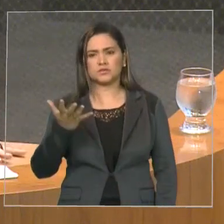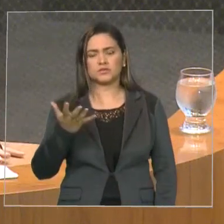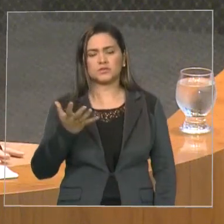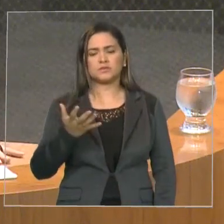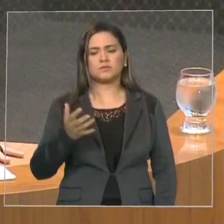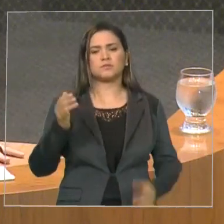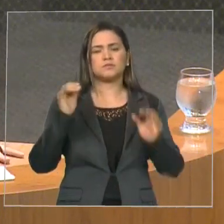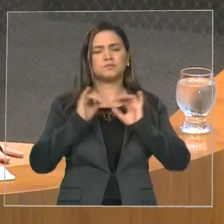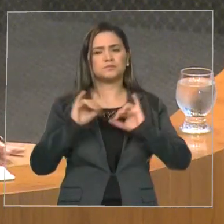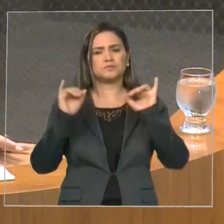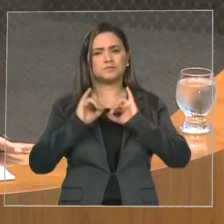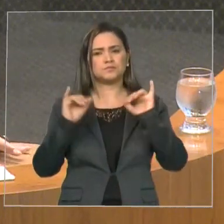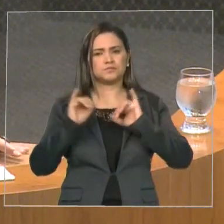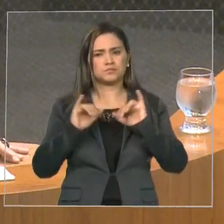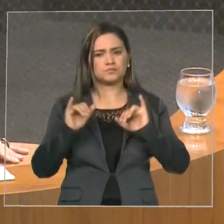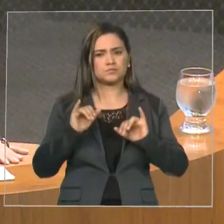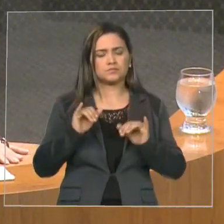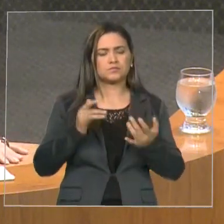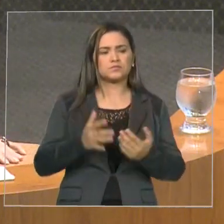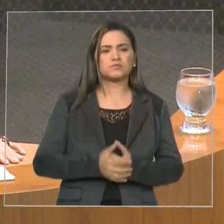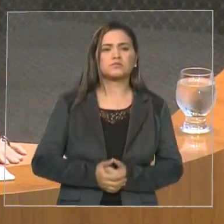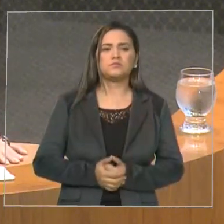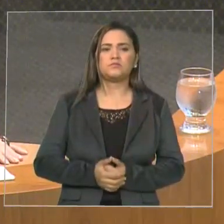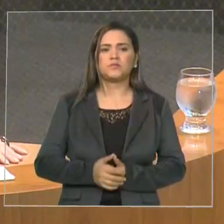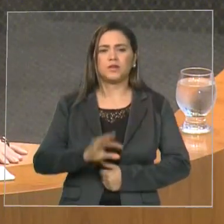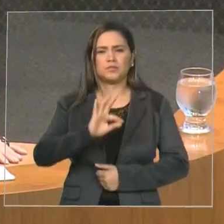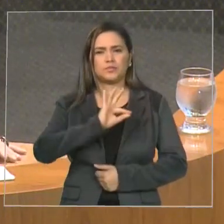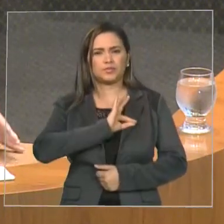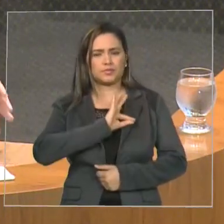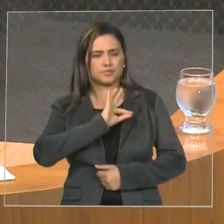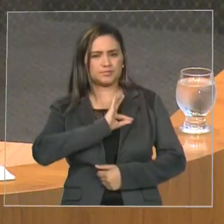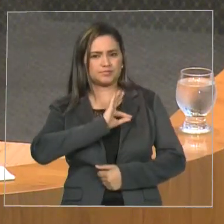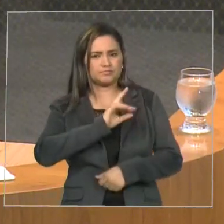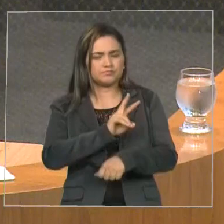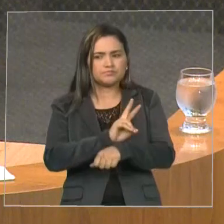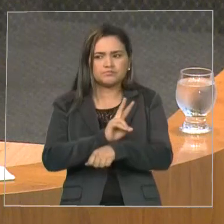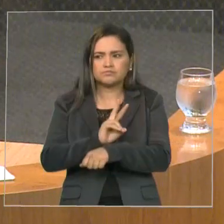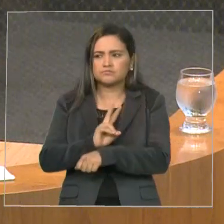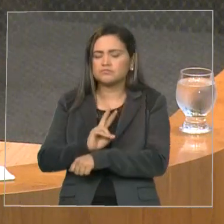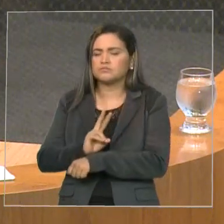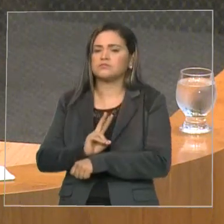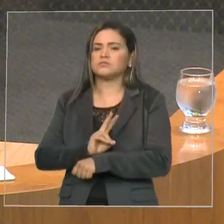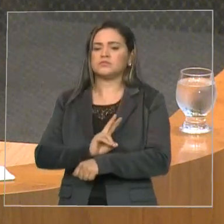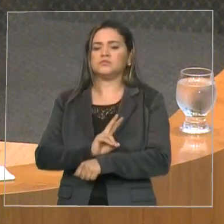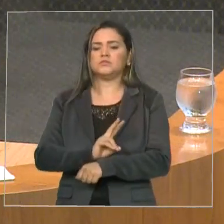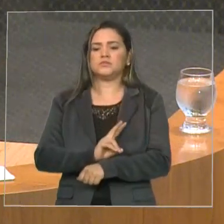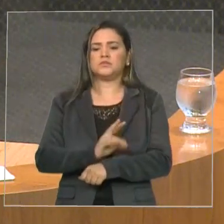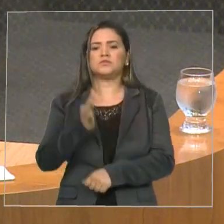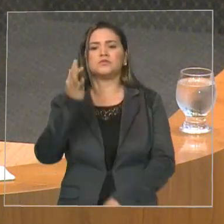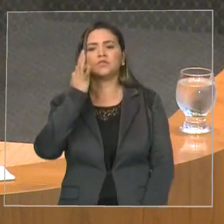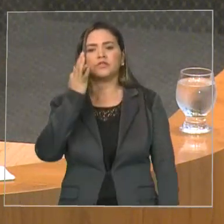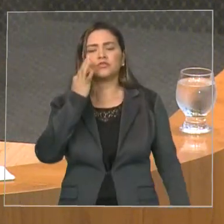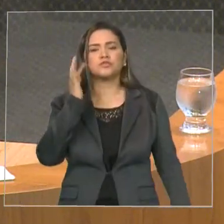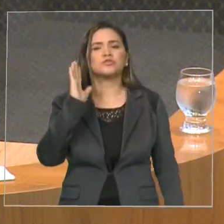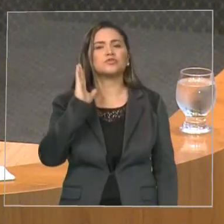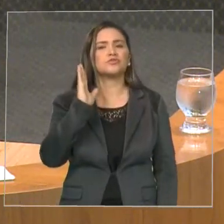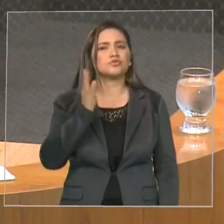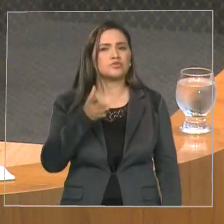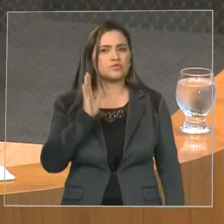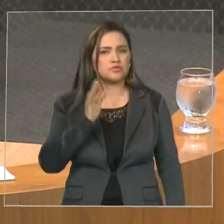da espionagem, Flávio Dino já atacou a imprensa, já esculhambou todos que